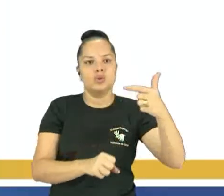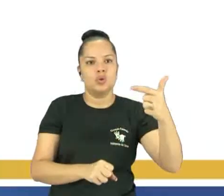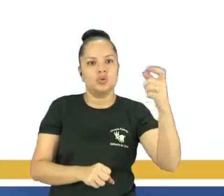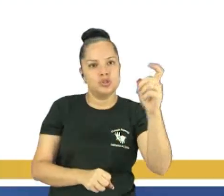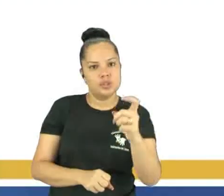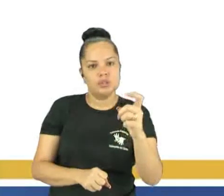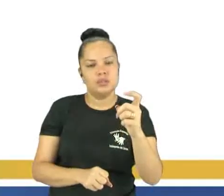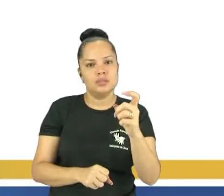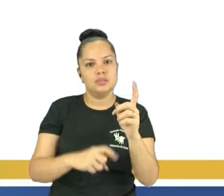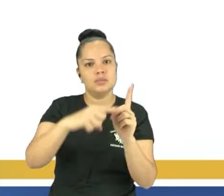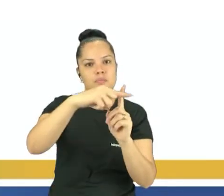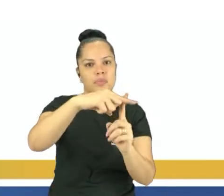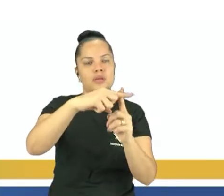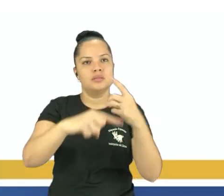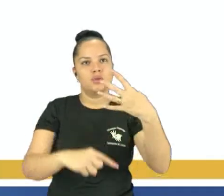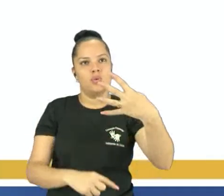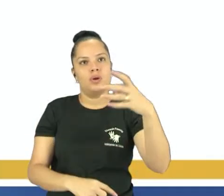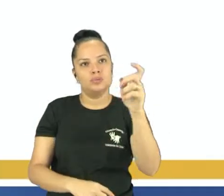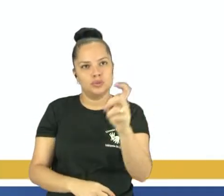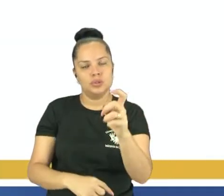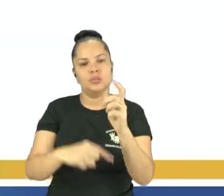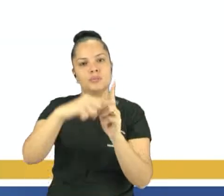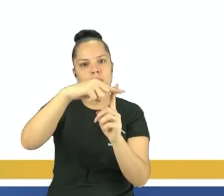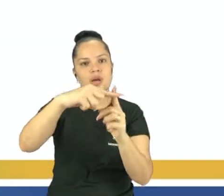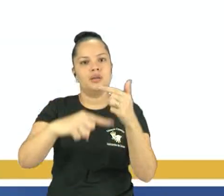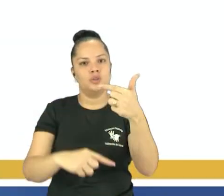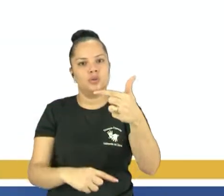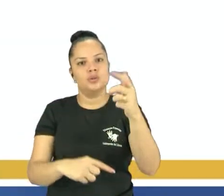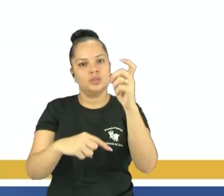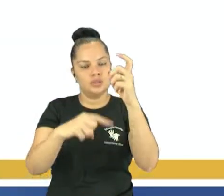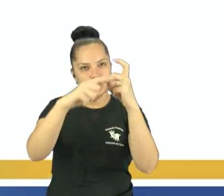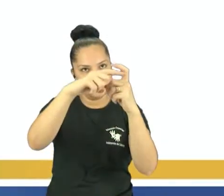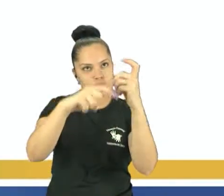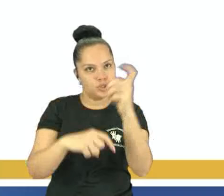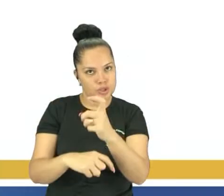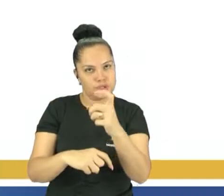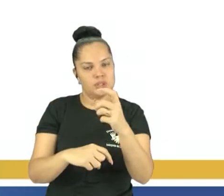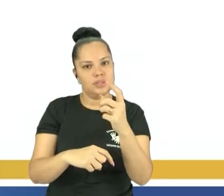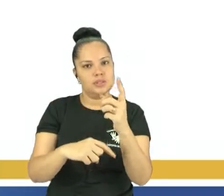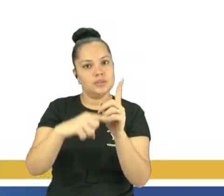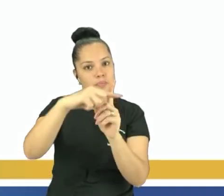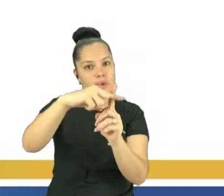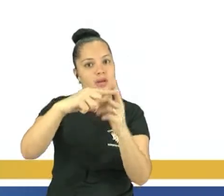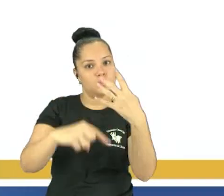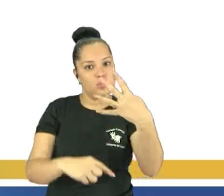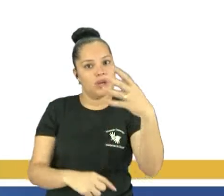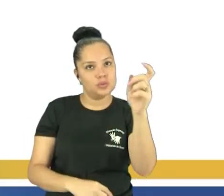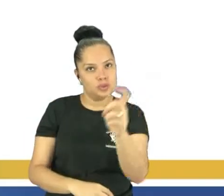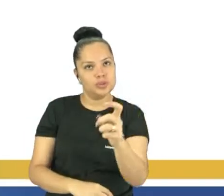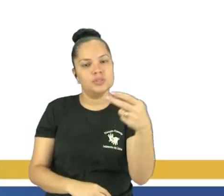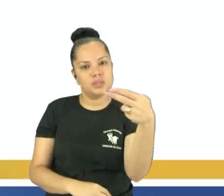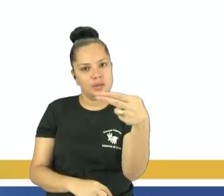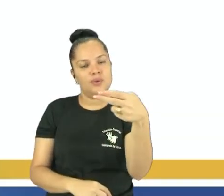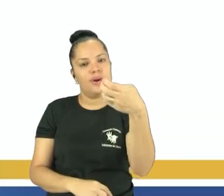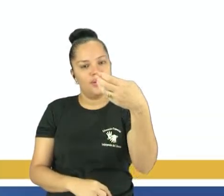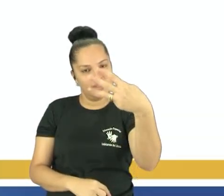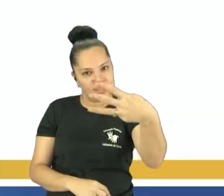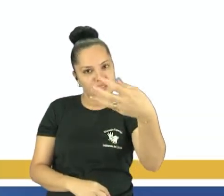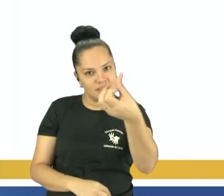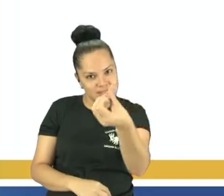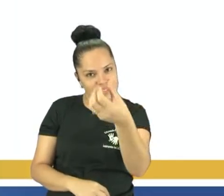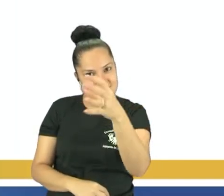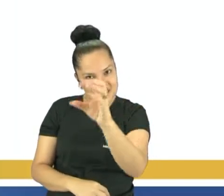mais 4x mais 2x mais 4x, nós vamos ter exatamente 360 graus, certo? Então, vamos lá realizar